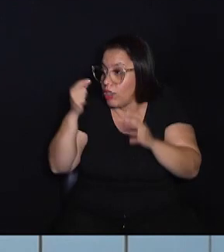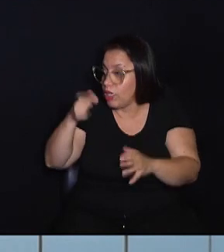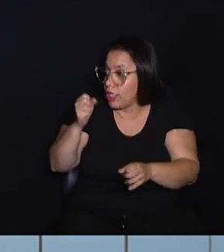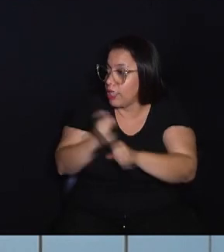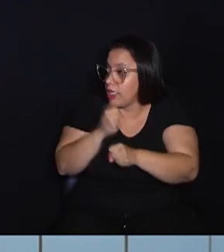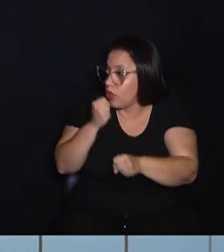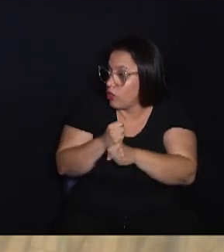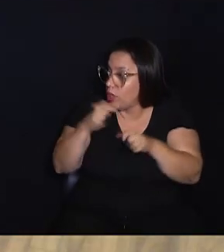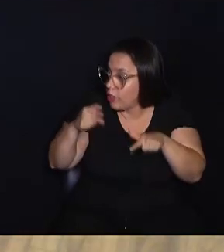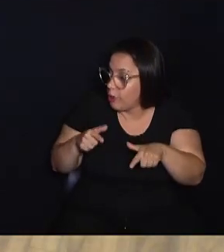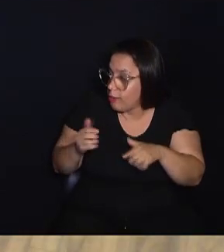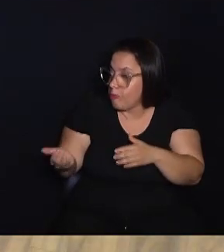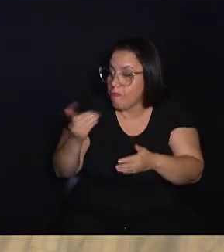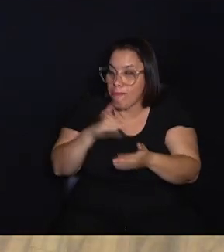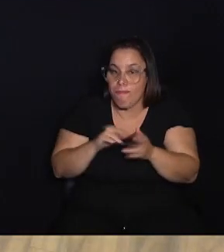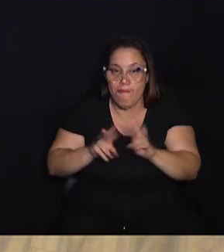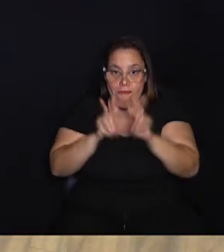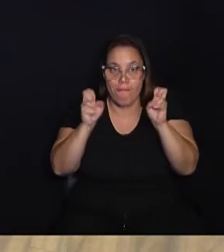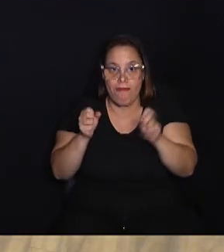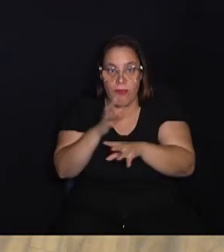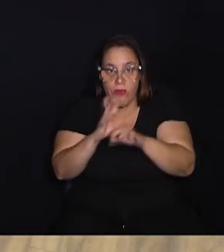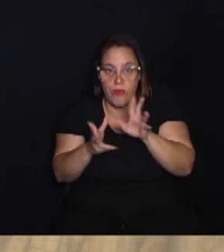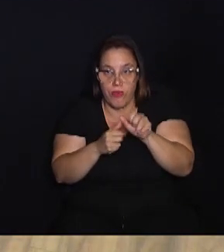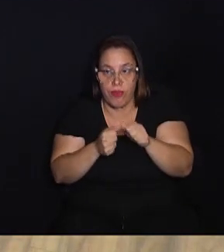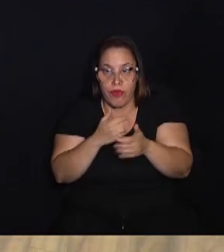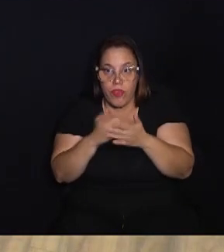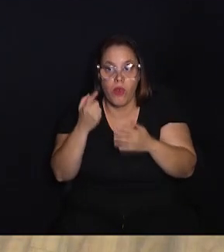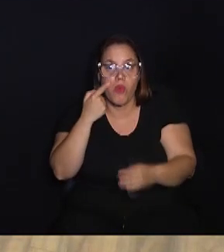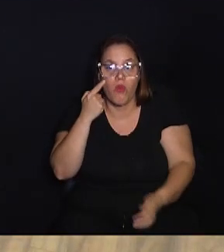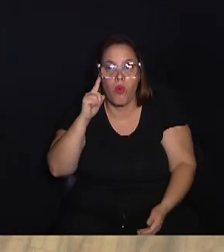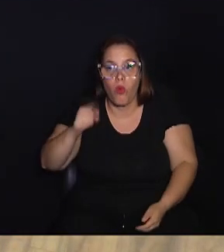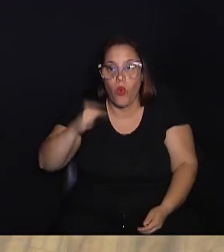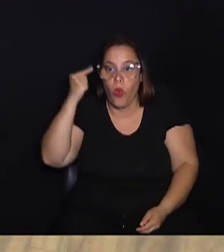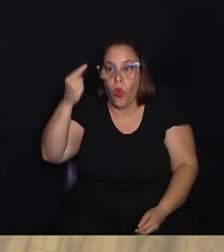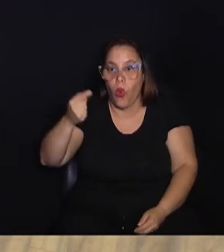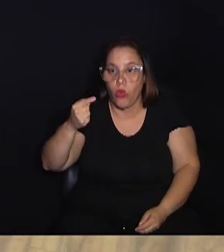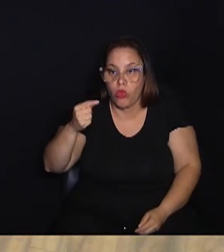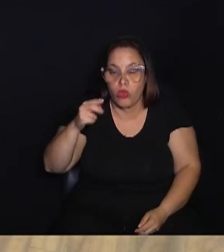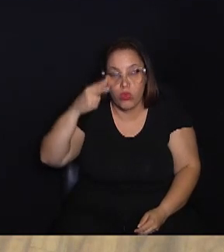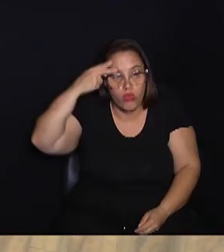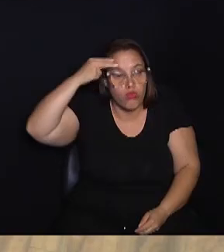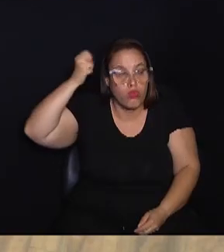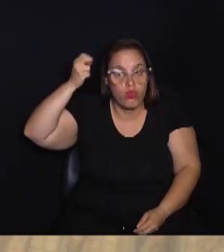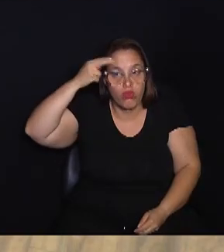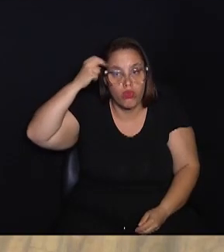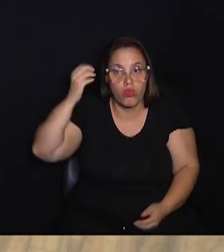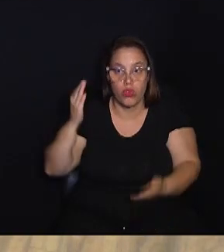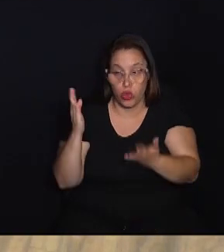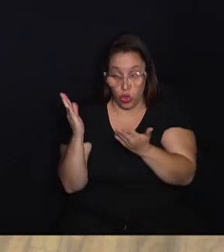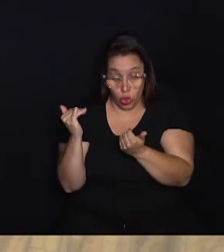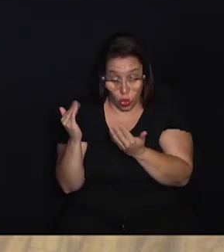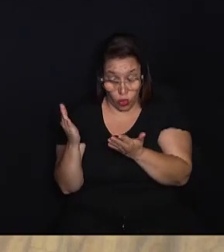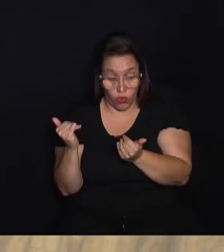gente está trazendo alguns temas que o mundo começou a olhar com outros olhos, Gabriel. Jovens.